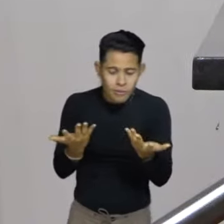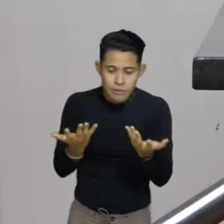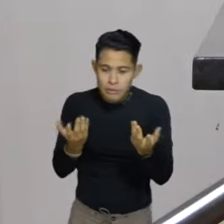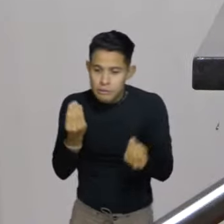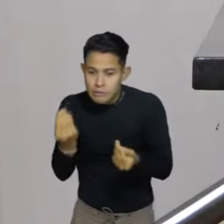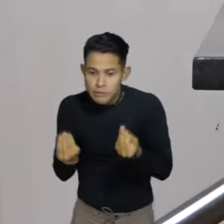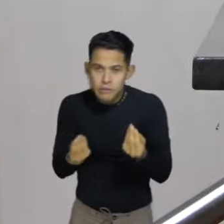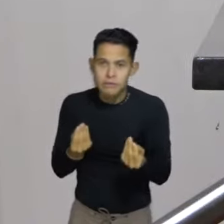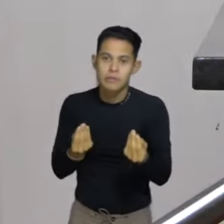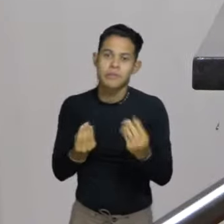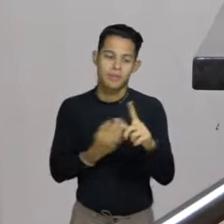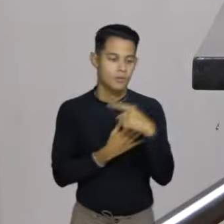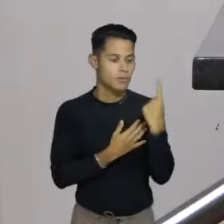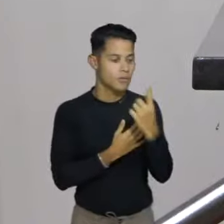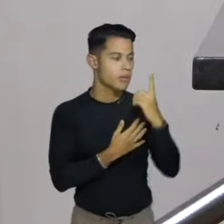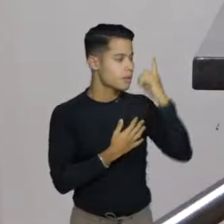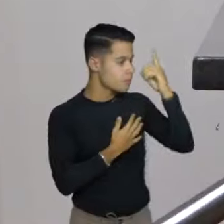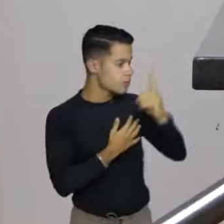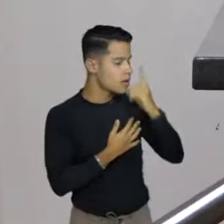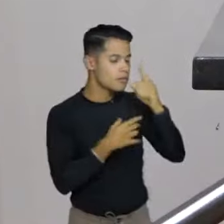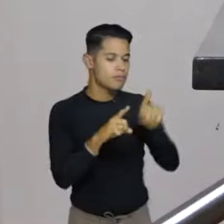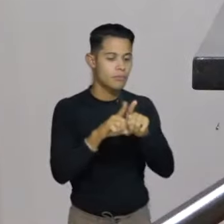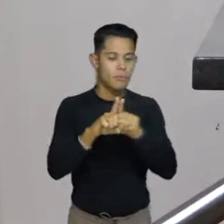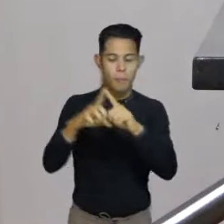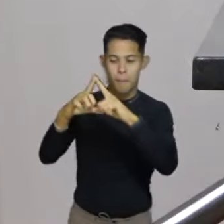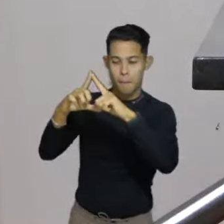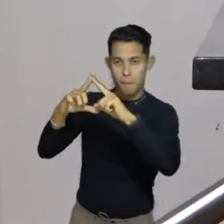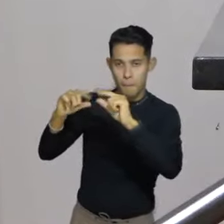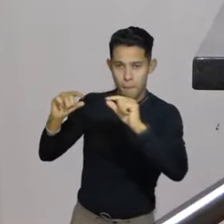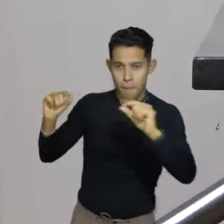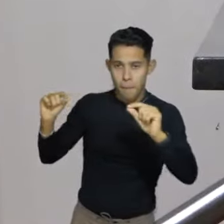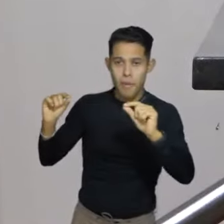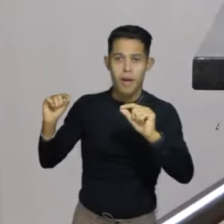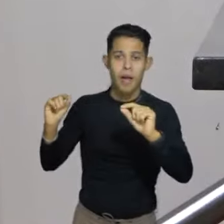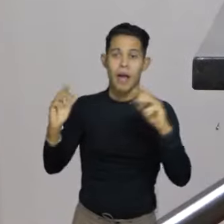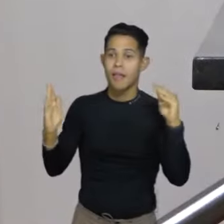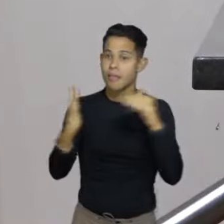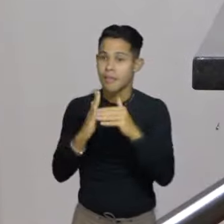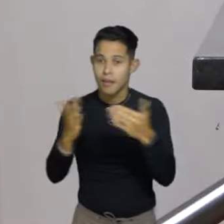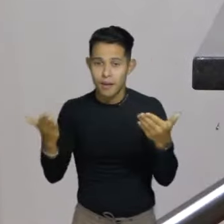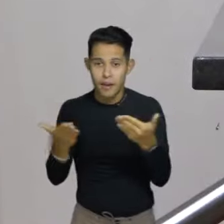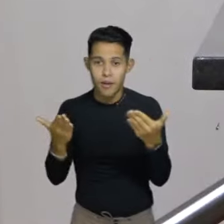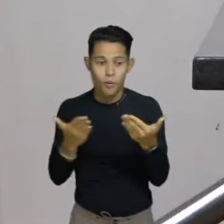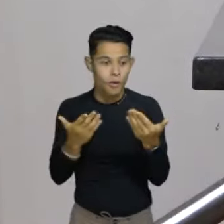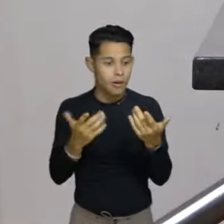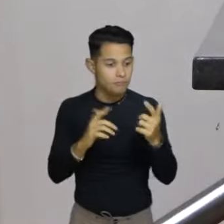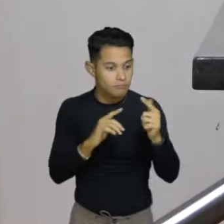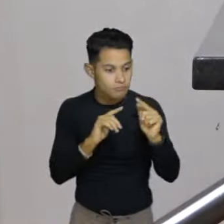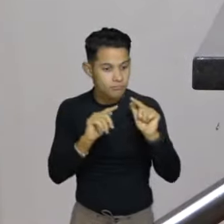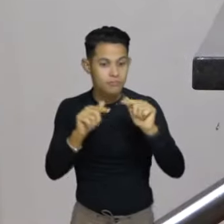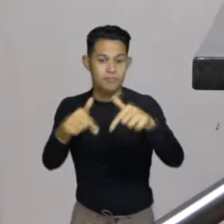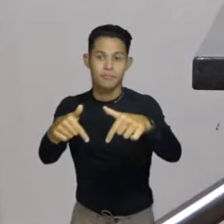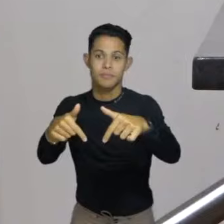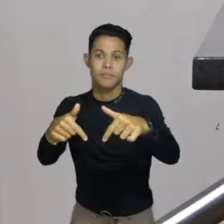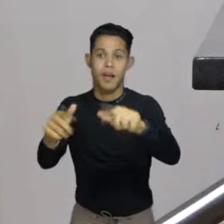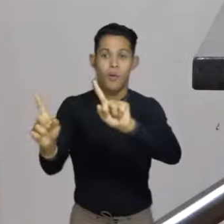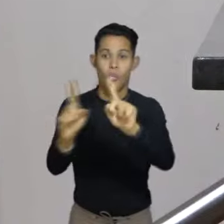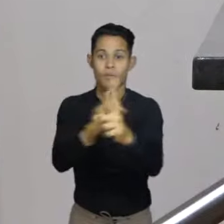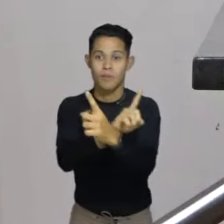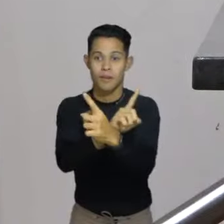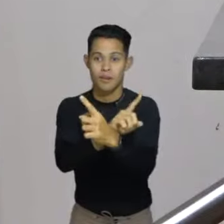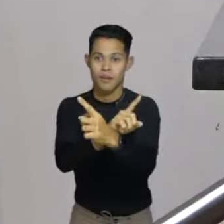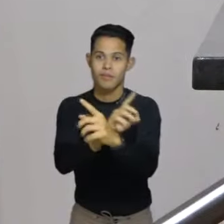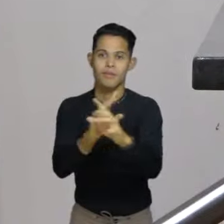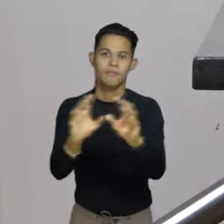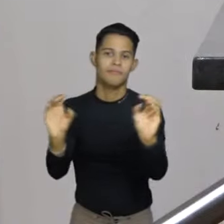nós parlamentares não só aqui mas em Brasília não começamos a tomar atitudes e eh na direção contrária para fazer com que a